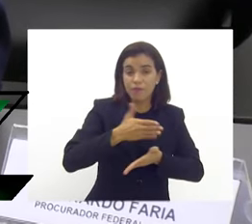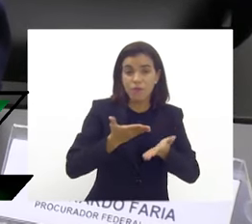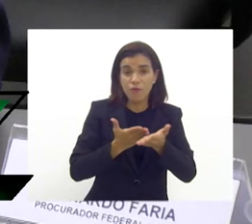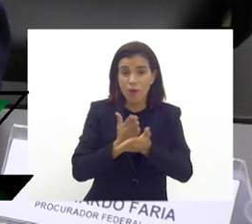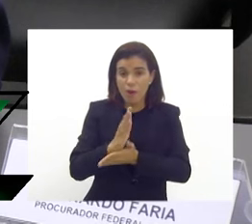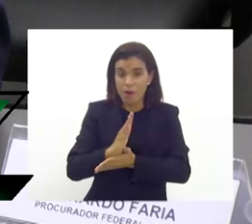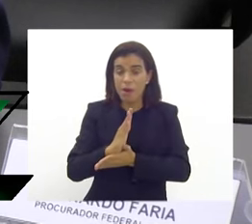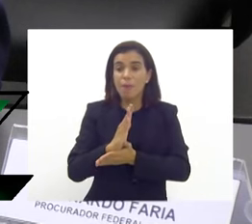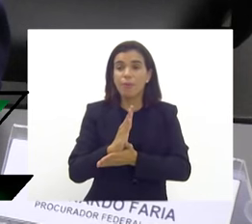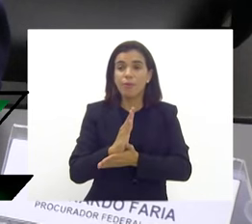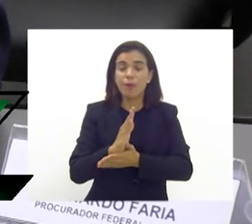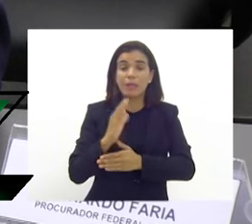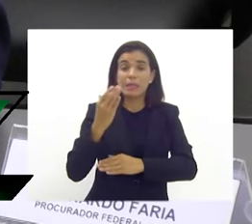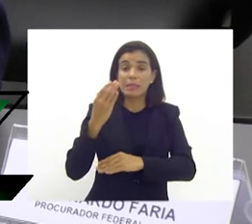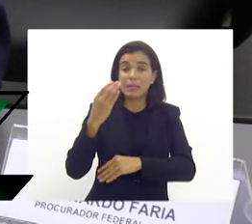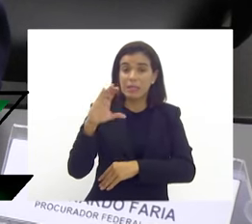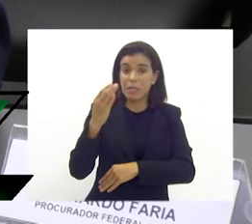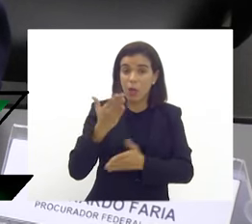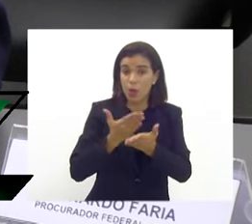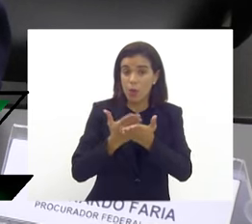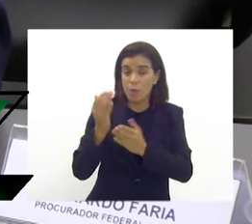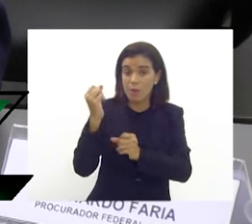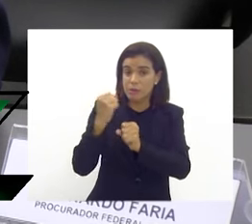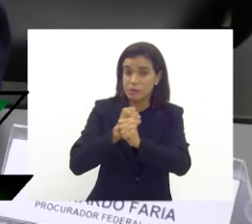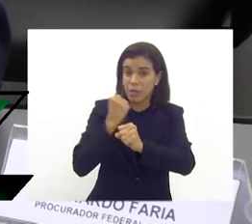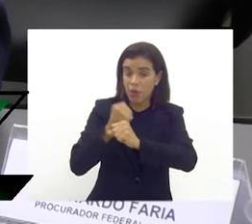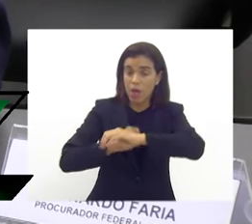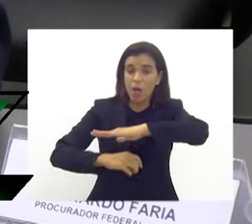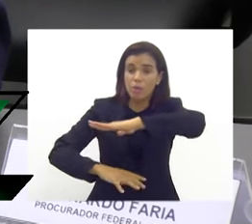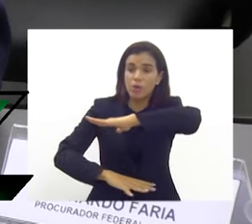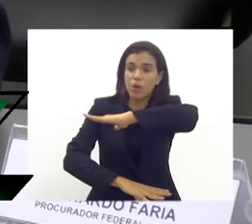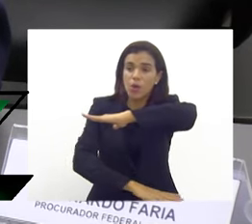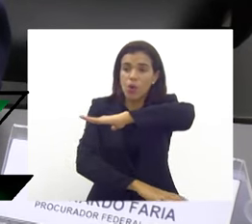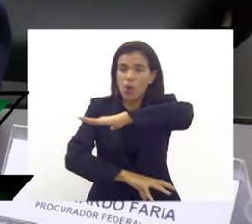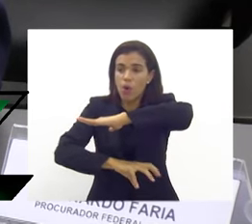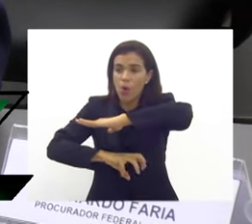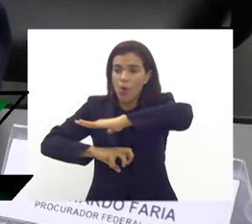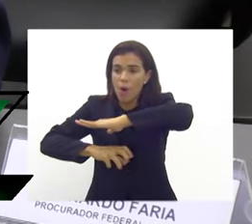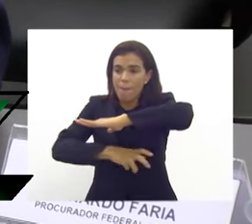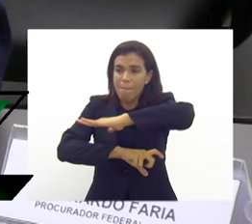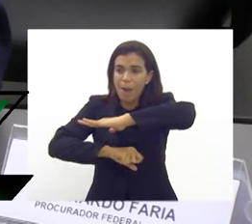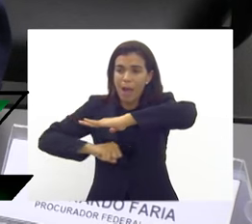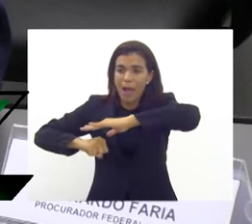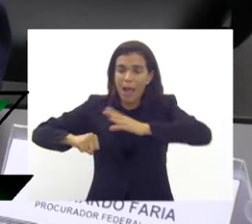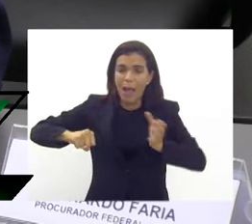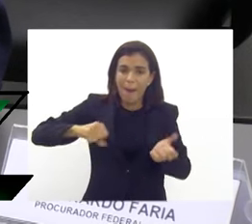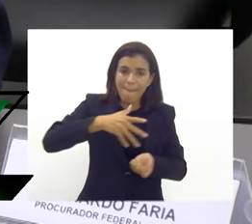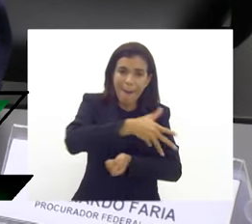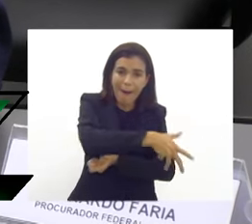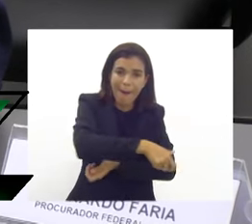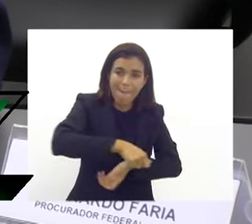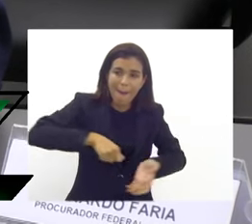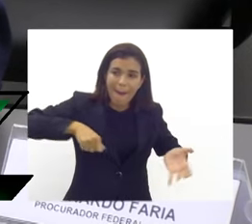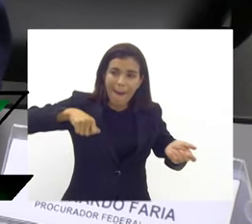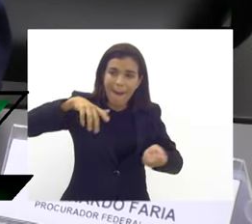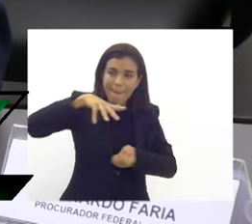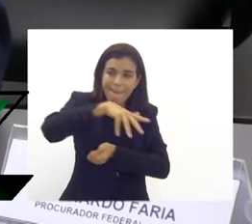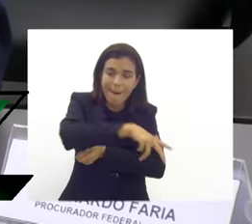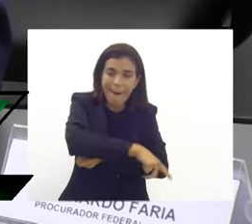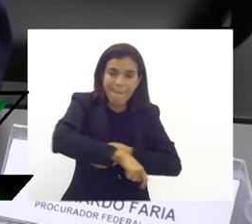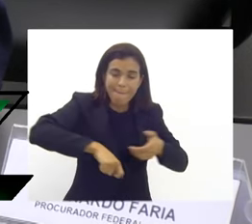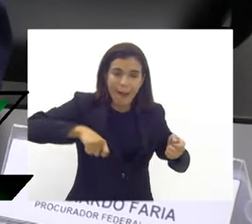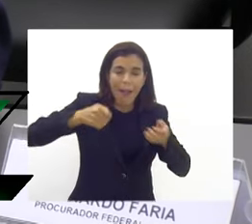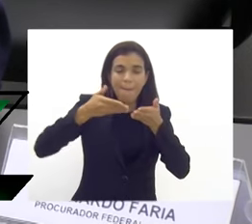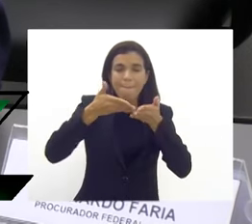esse recurso Niterói vai começar essa obra e ela vai retirar várias embarcações que estão hoje abandonadas naquela área então é uma outra